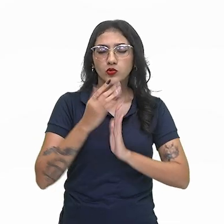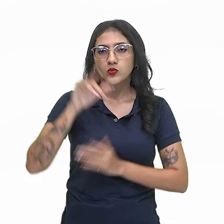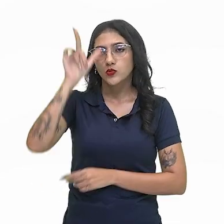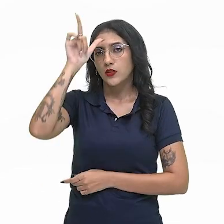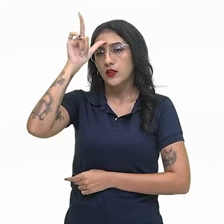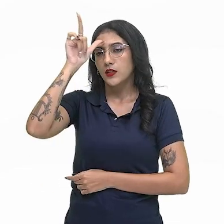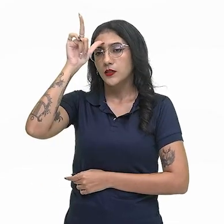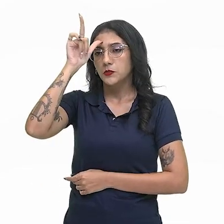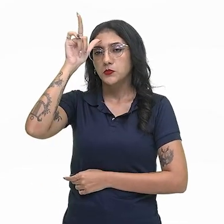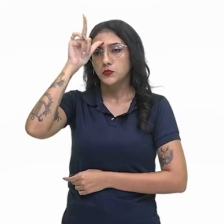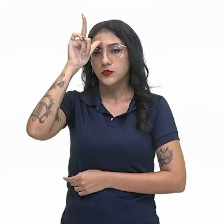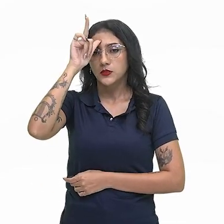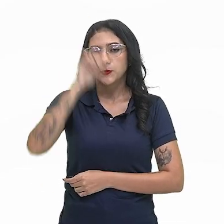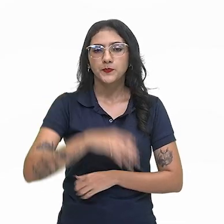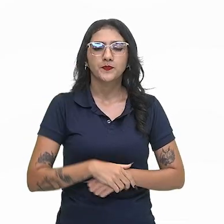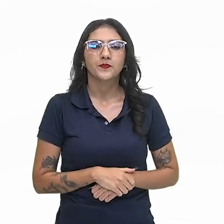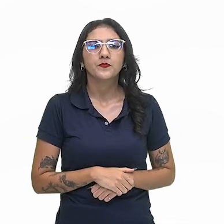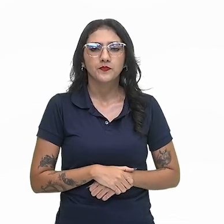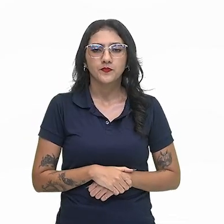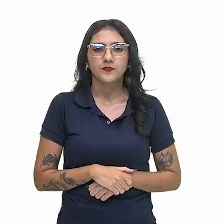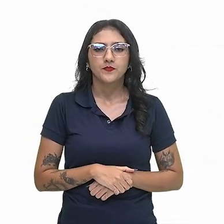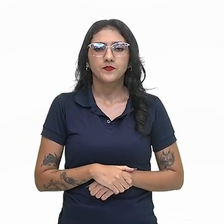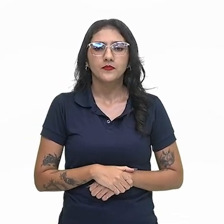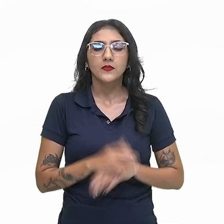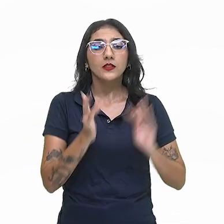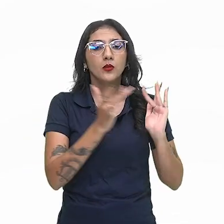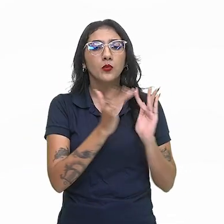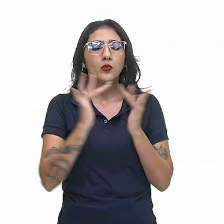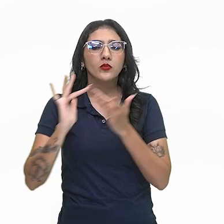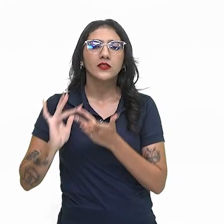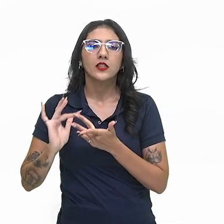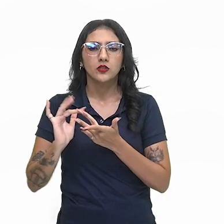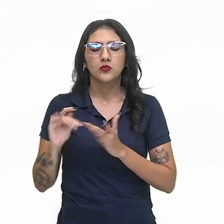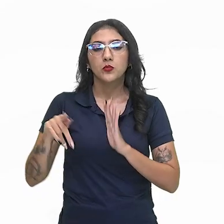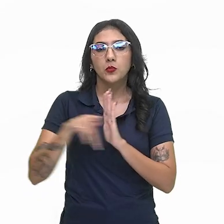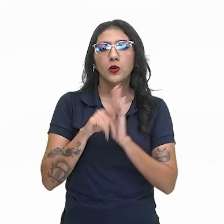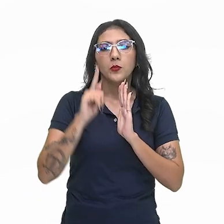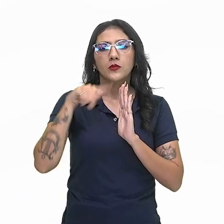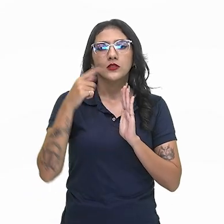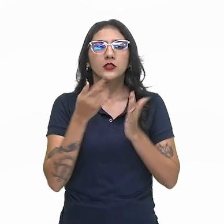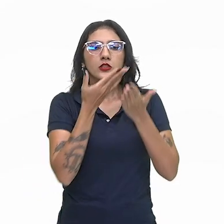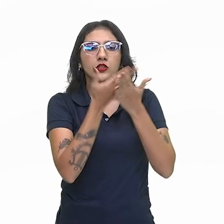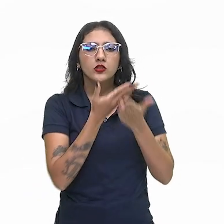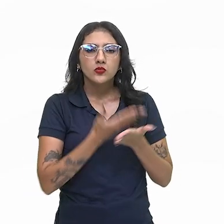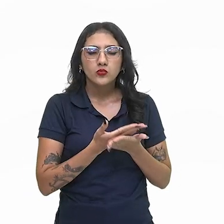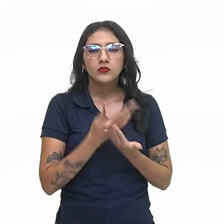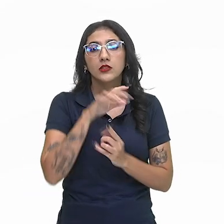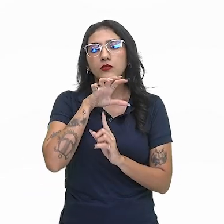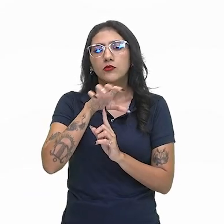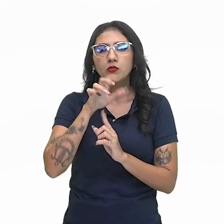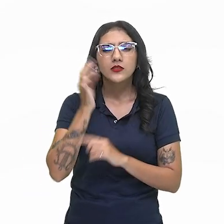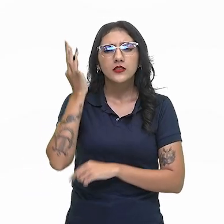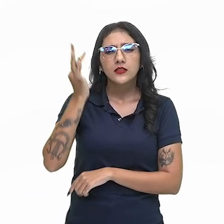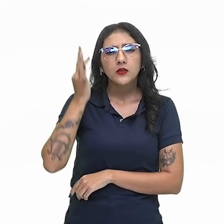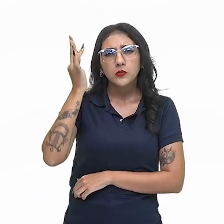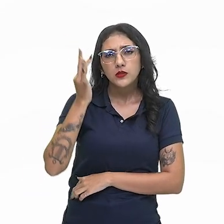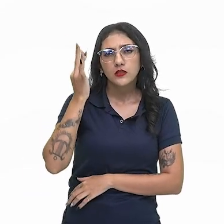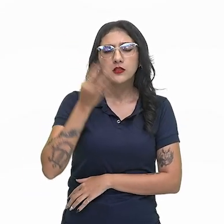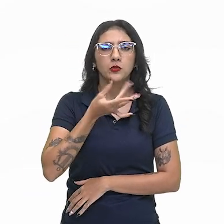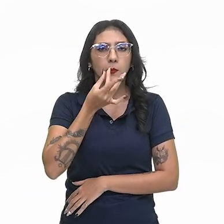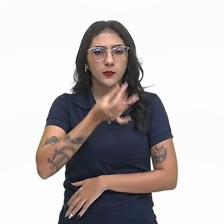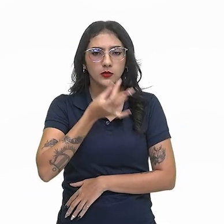das ideias do jovem Hegel, no contexto da chamada Escola de Frankfurt, né, sobre a influência da chamada teoria